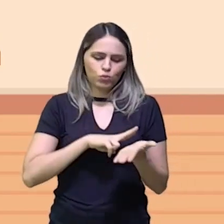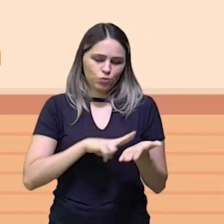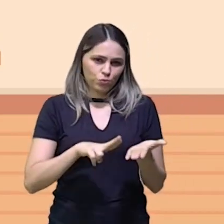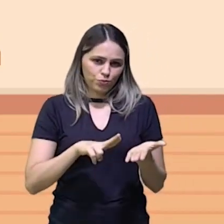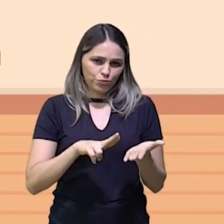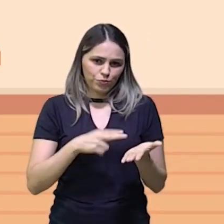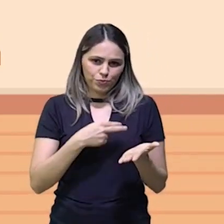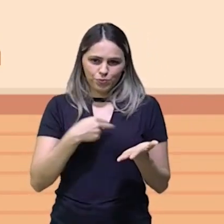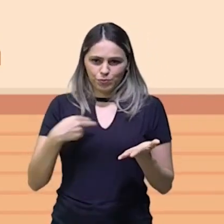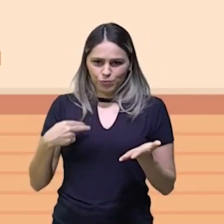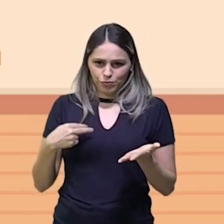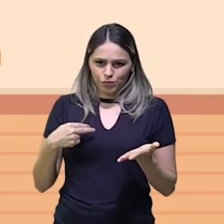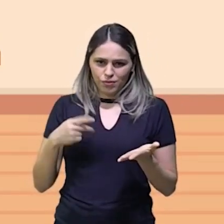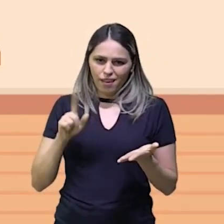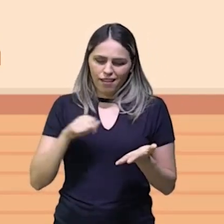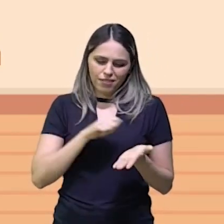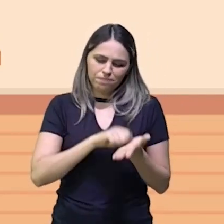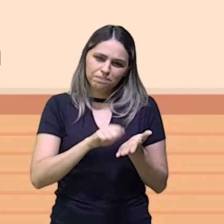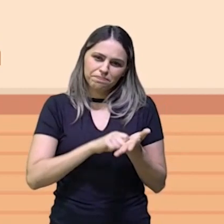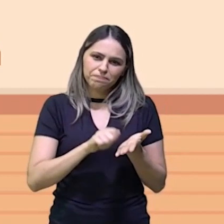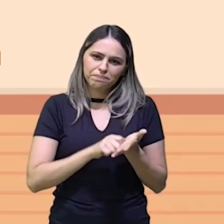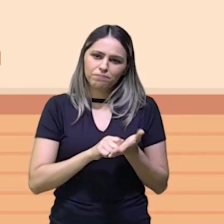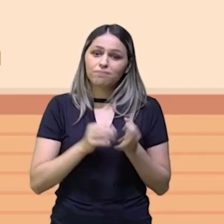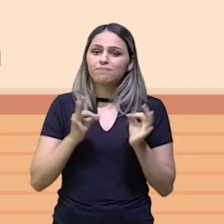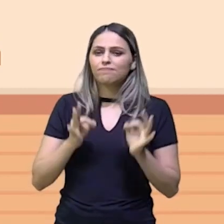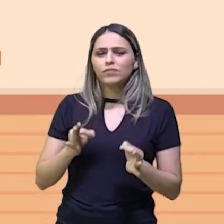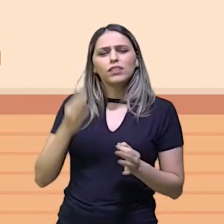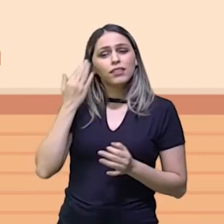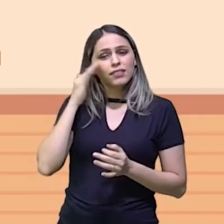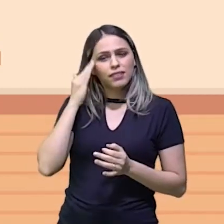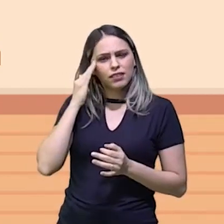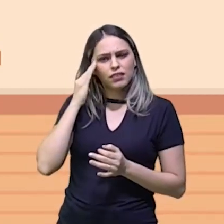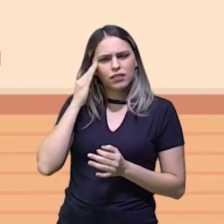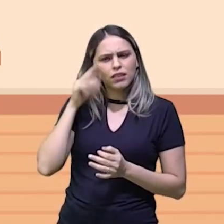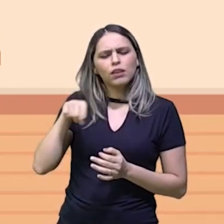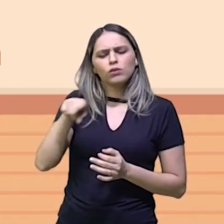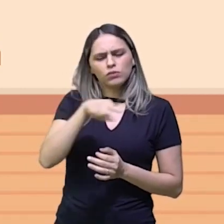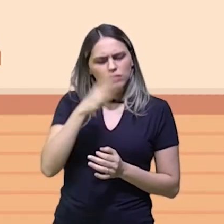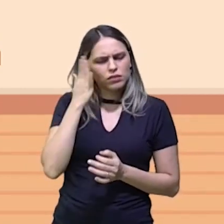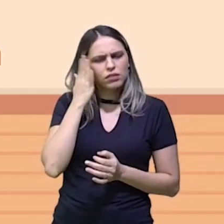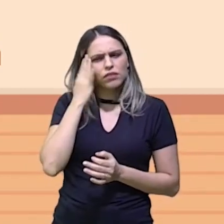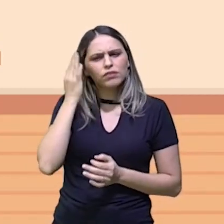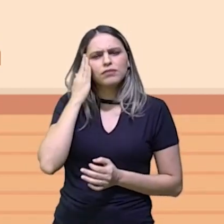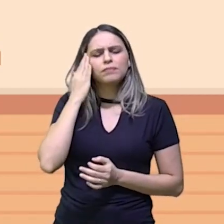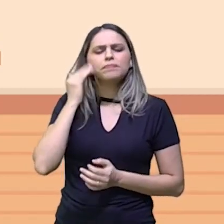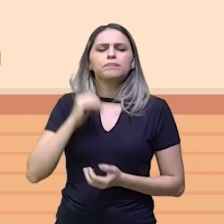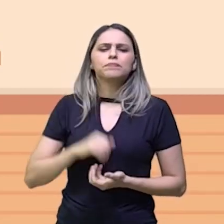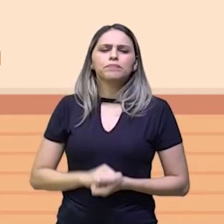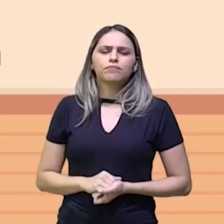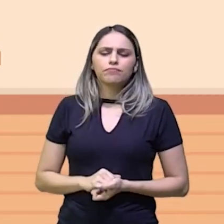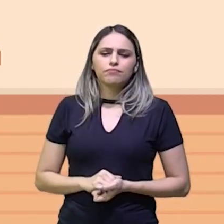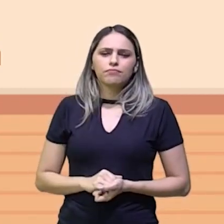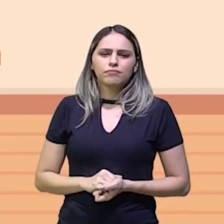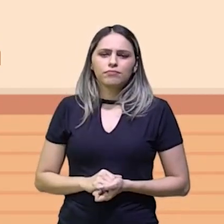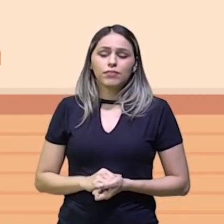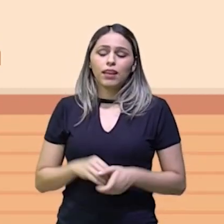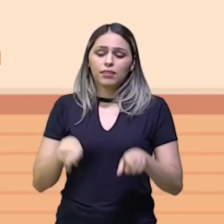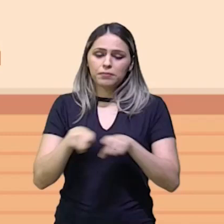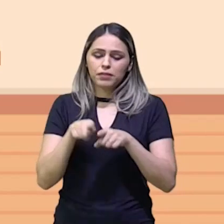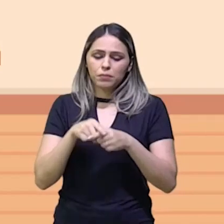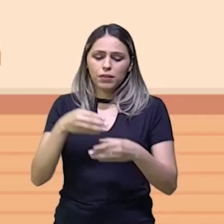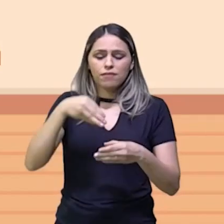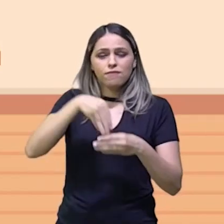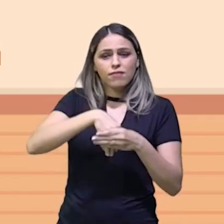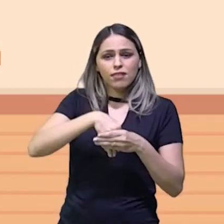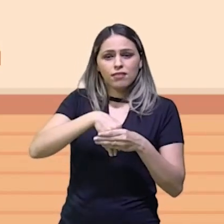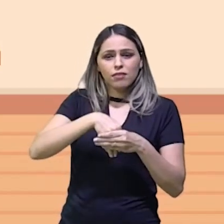que é a sua assinatura. Estamos entendidos? Eu sei que vocês conseguiram entender. No envelope da carta